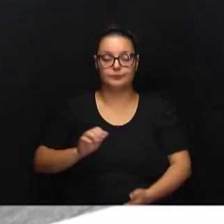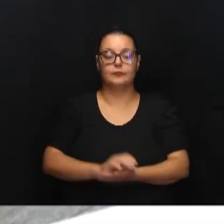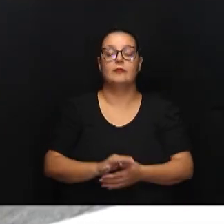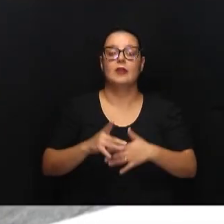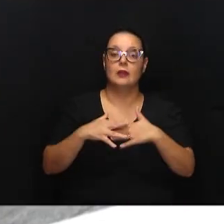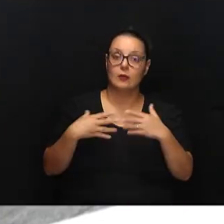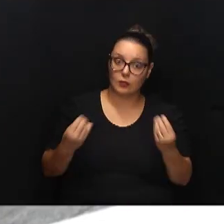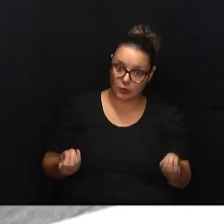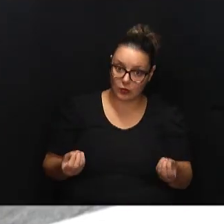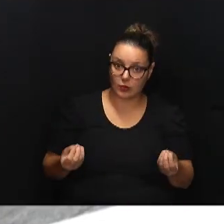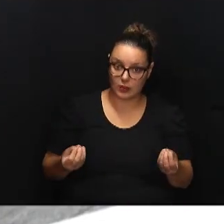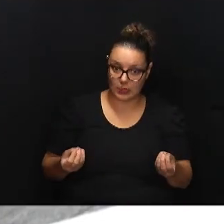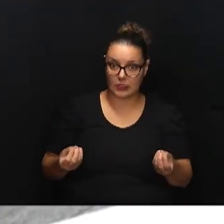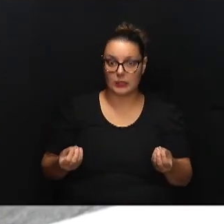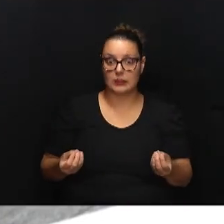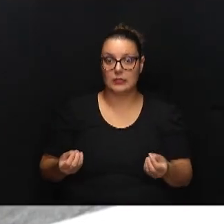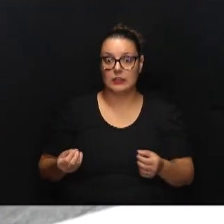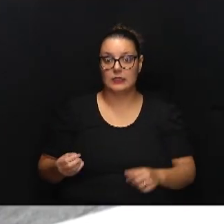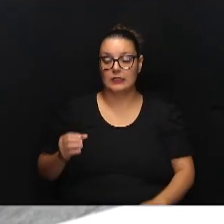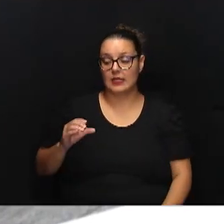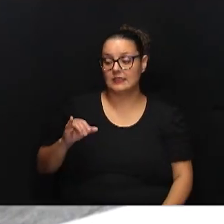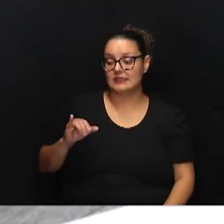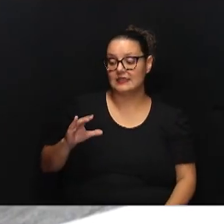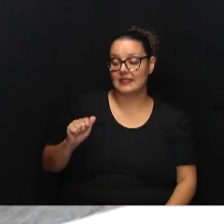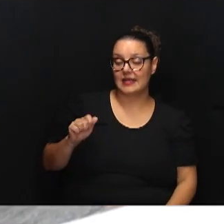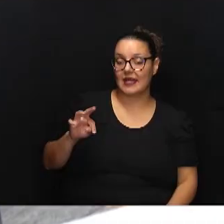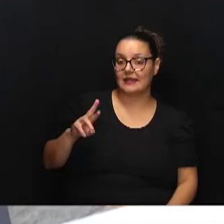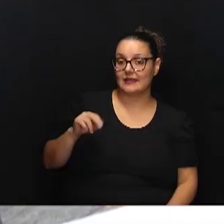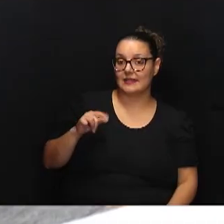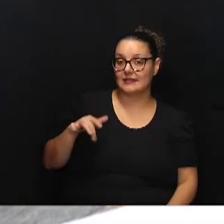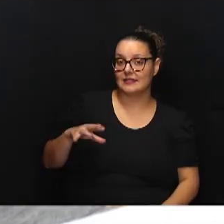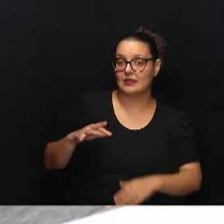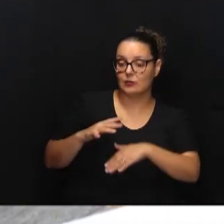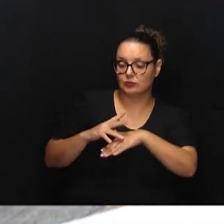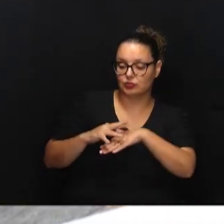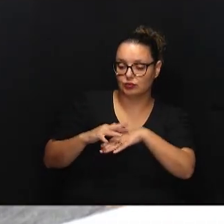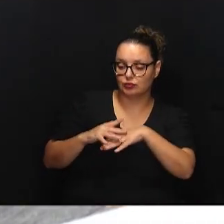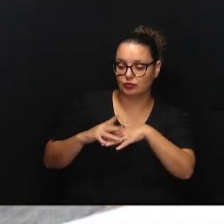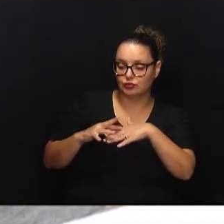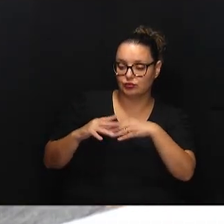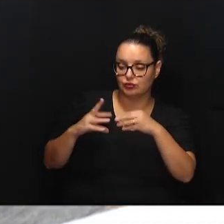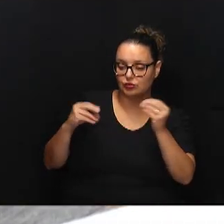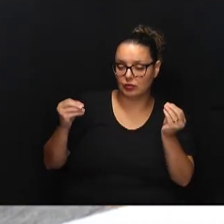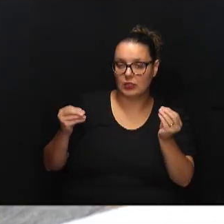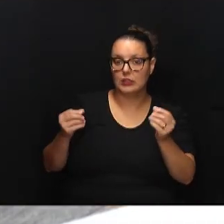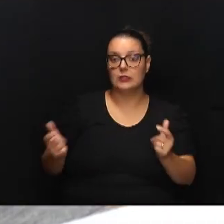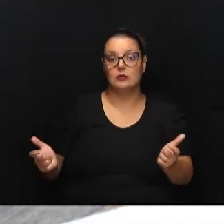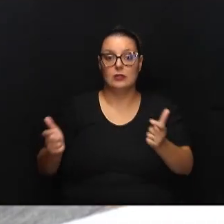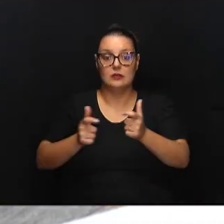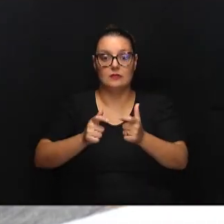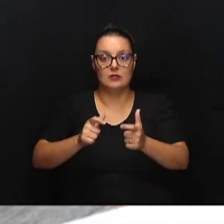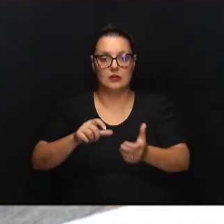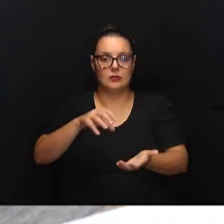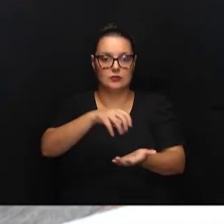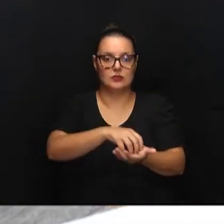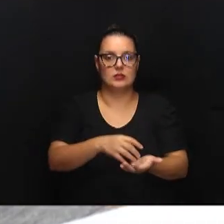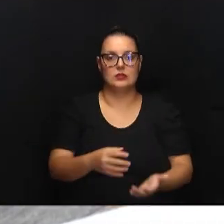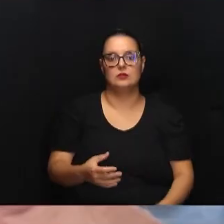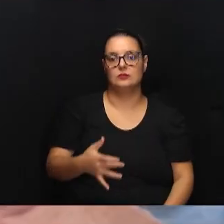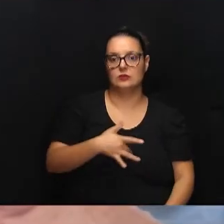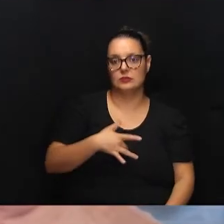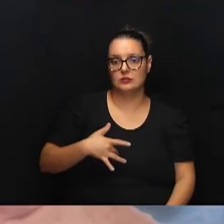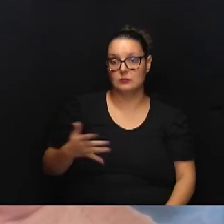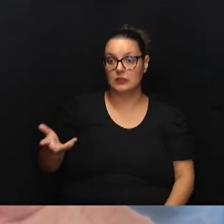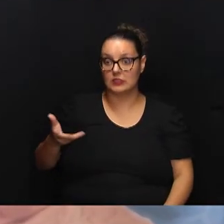têm dificuldade na cicatrização, e com isso você consegue desafogar um pouco do centro de saúde e dar mais celeridade aos